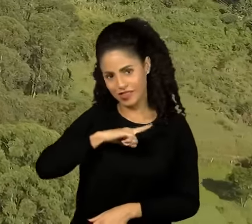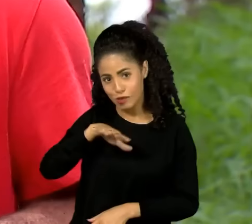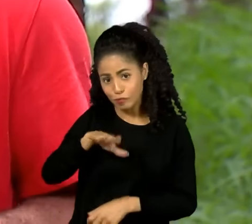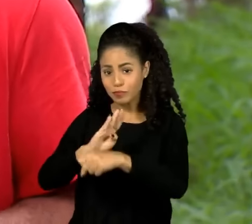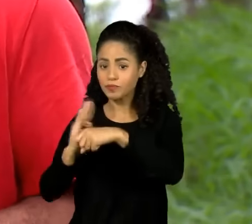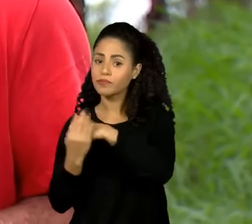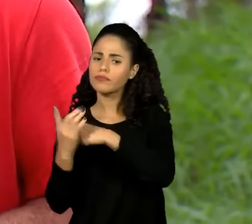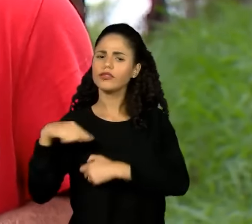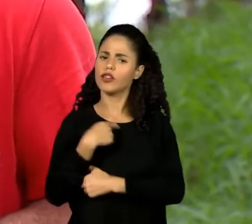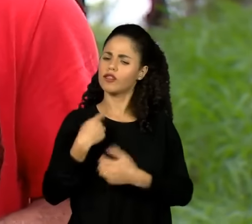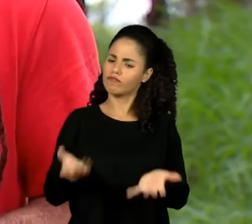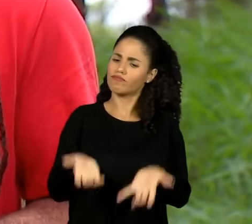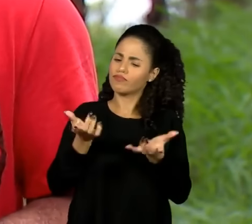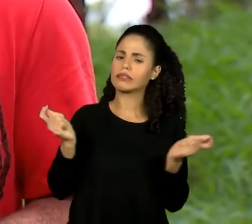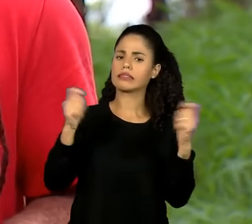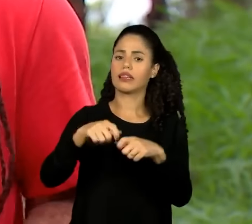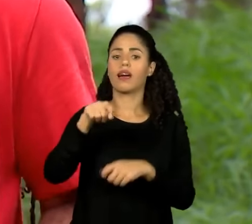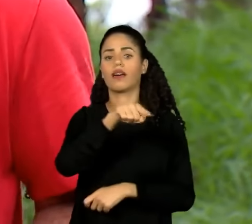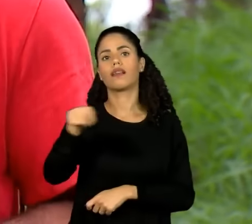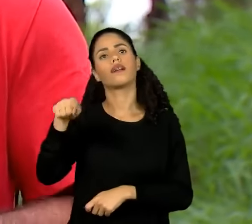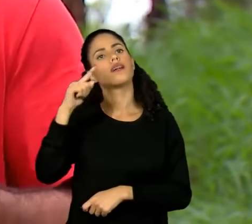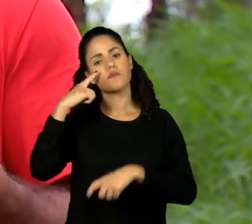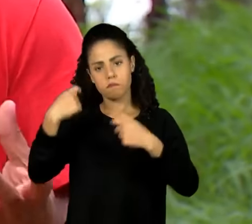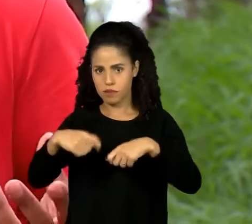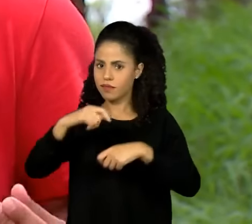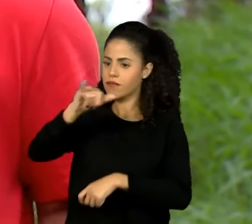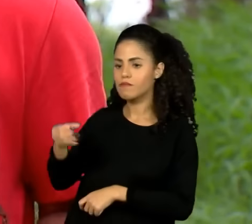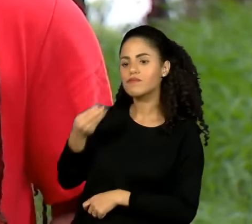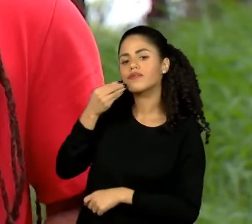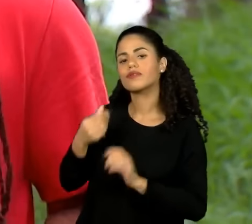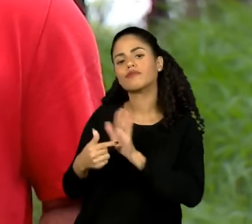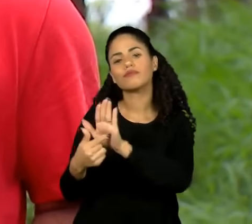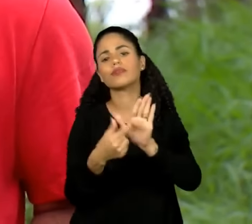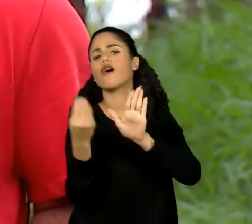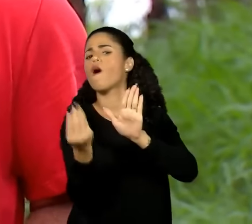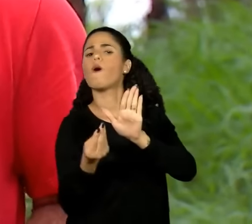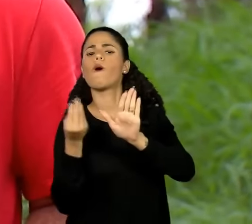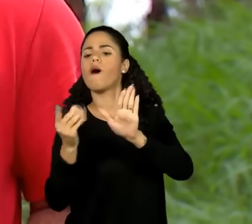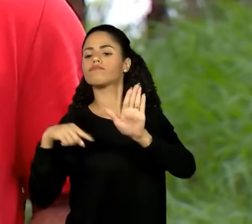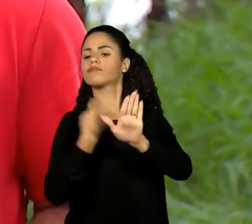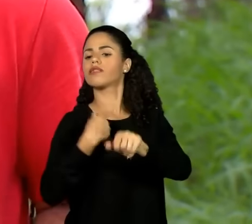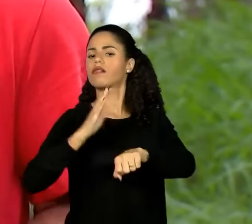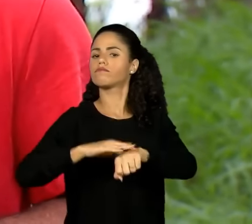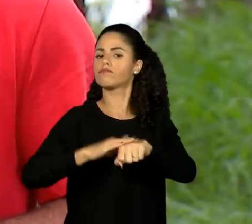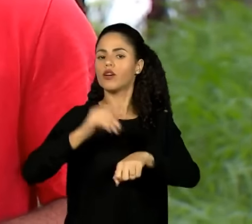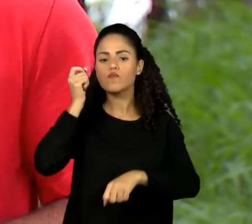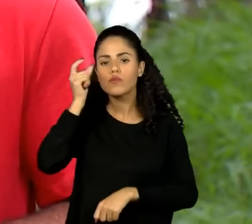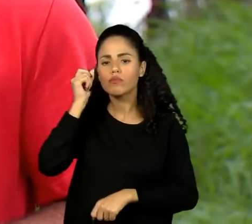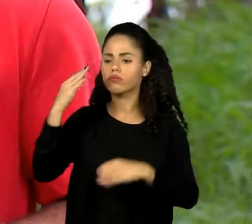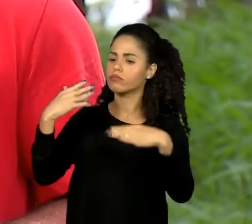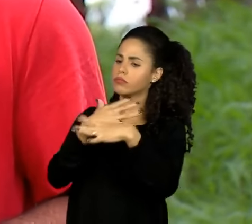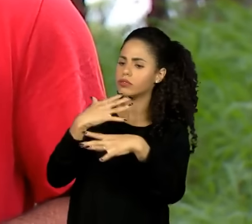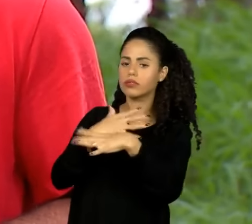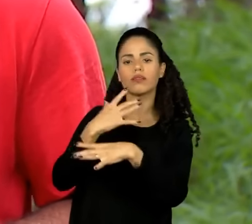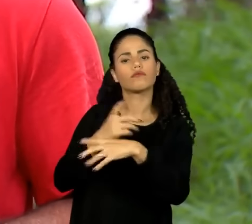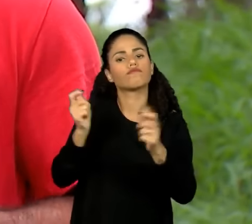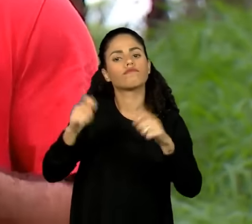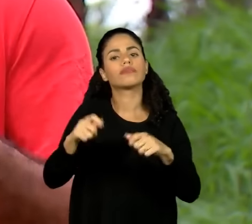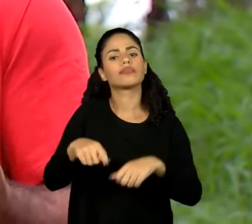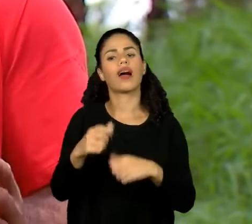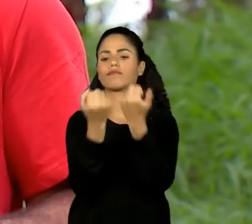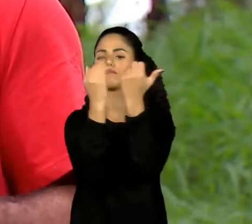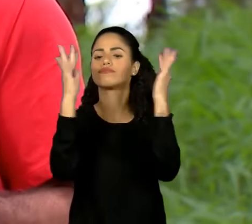a gente tem esse potencial e a gente precisa dessa oportunidade de mostrar como a gente entende uma cidade mais humana,